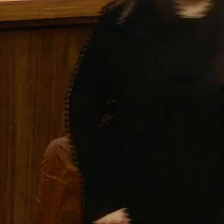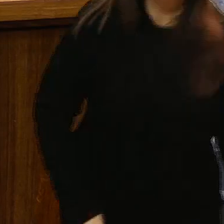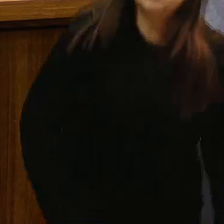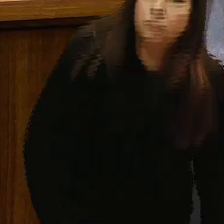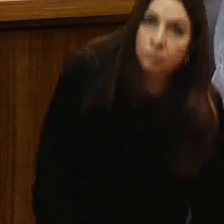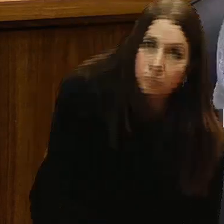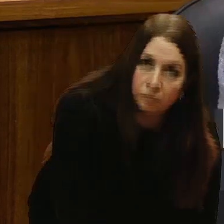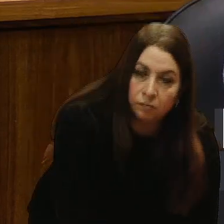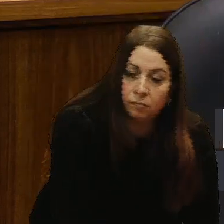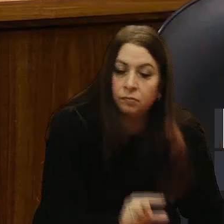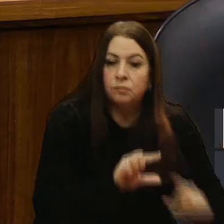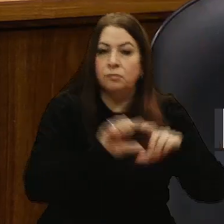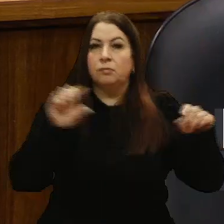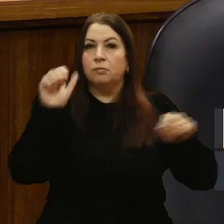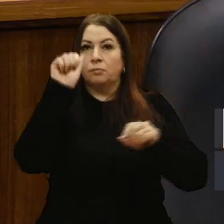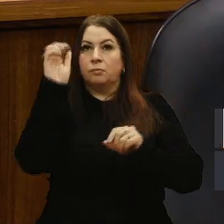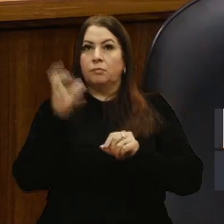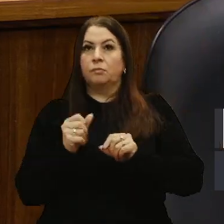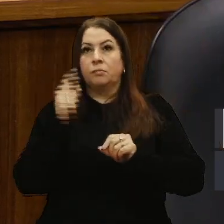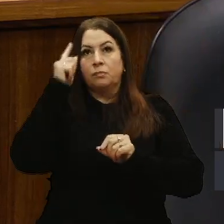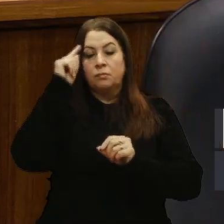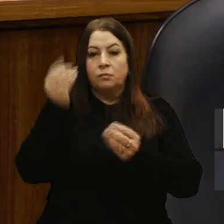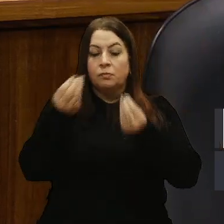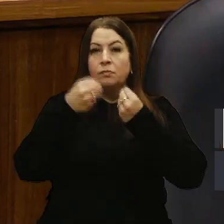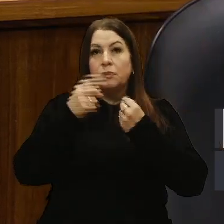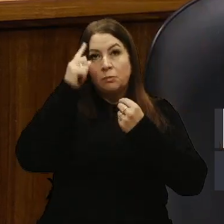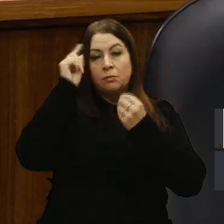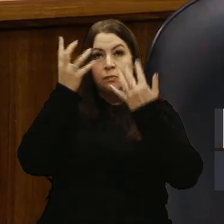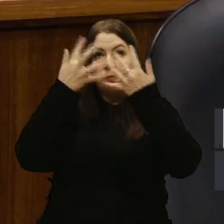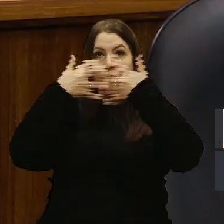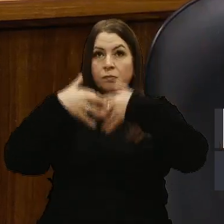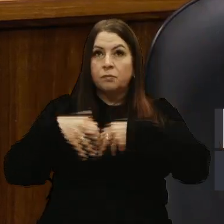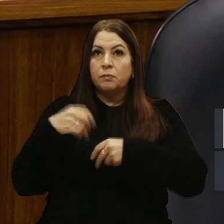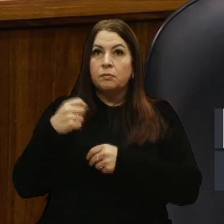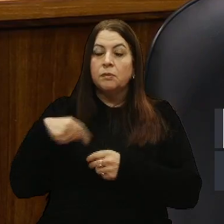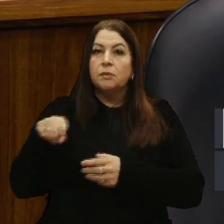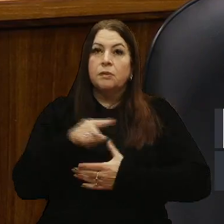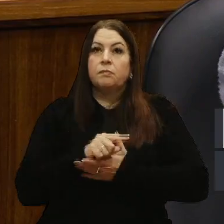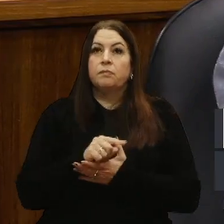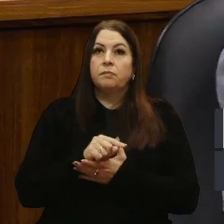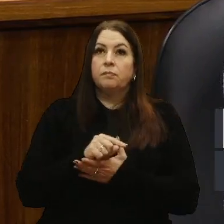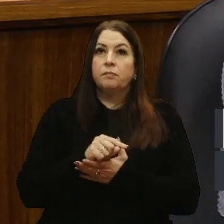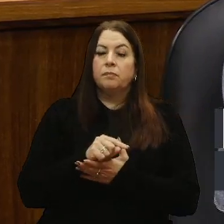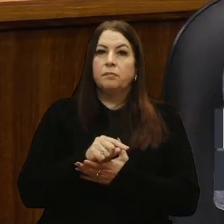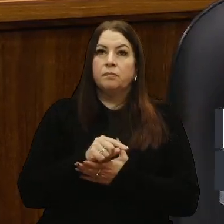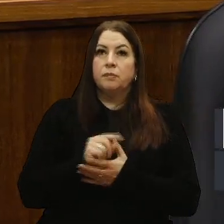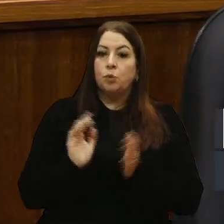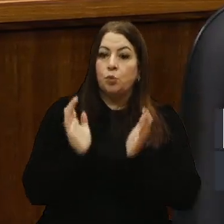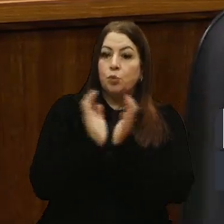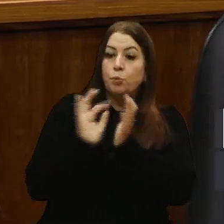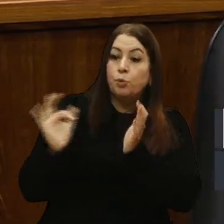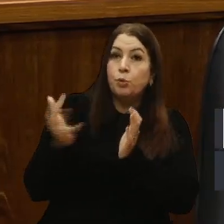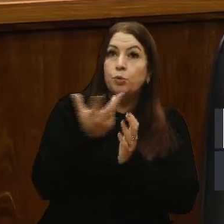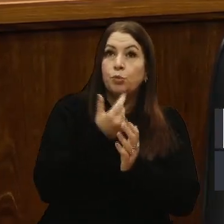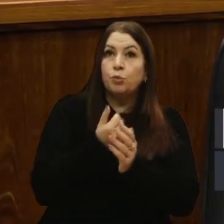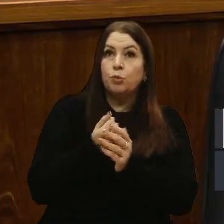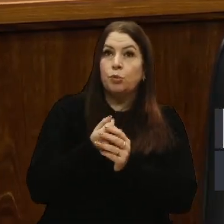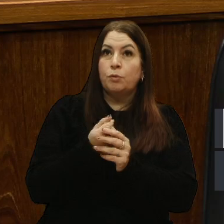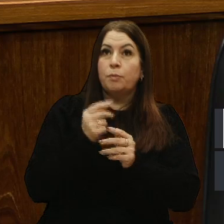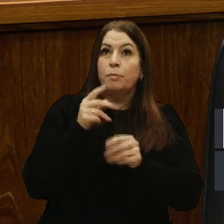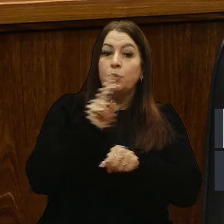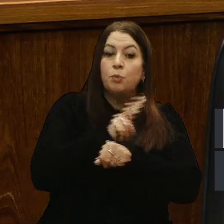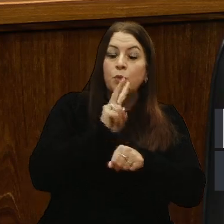americano que nos traz a reflexão de que precisamos de uma aldeia inteira para cuidar de uma